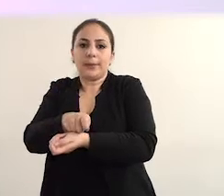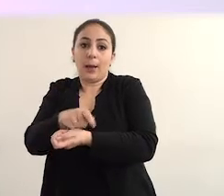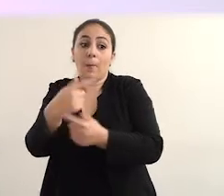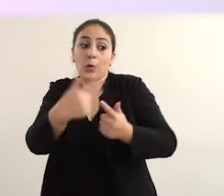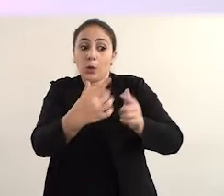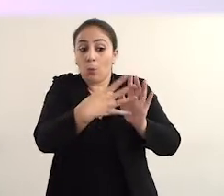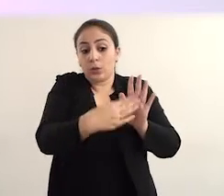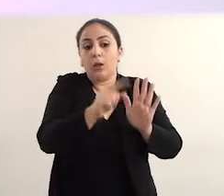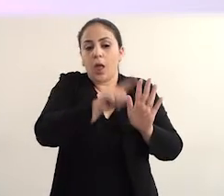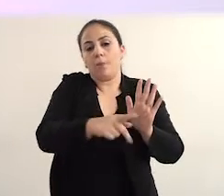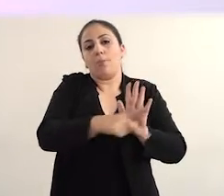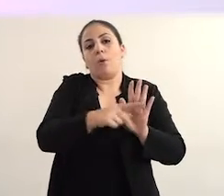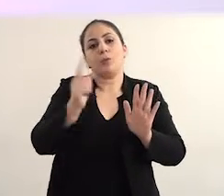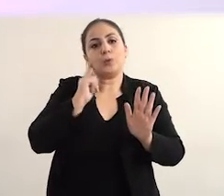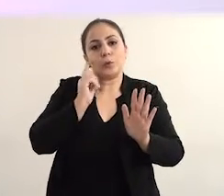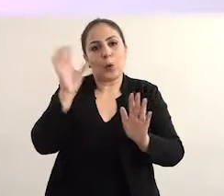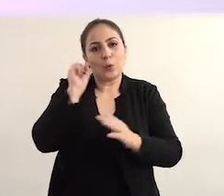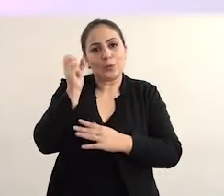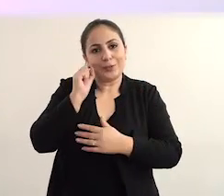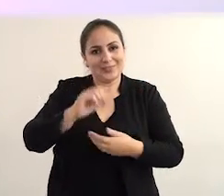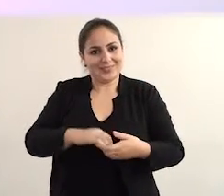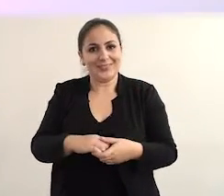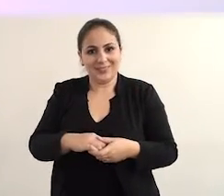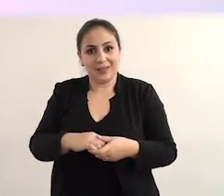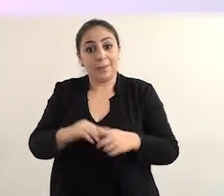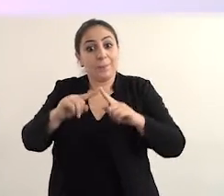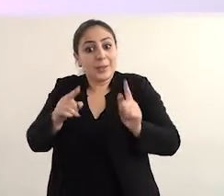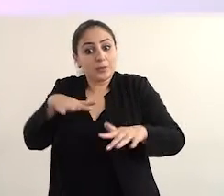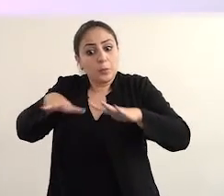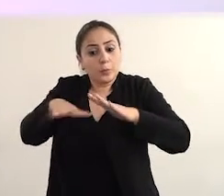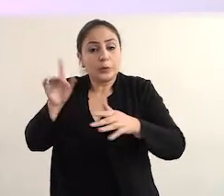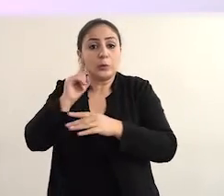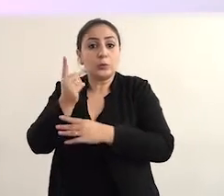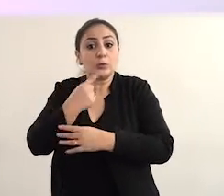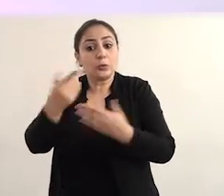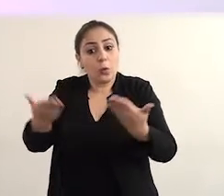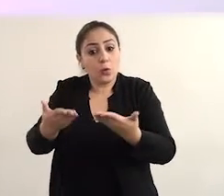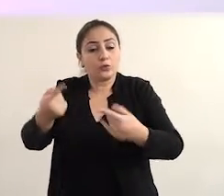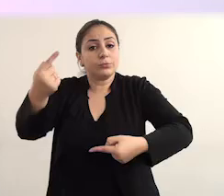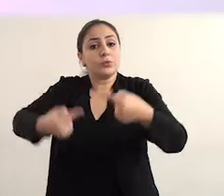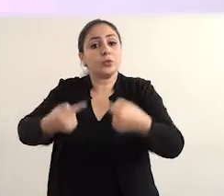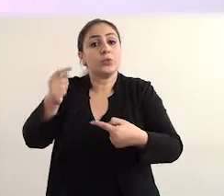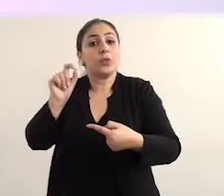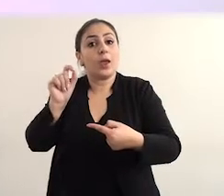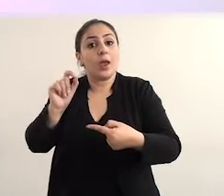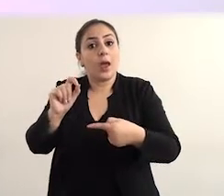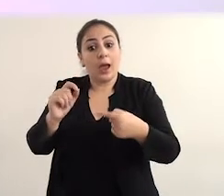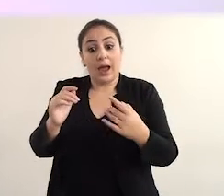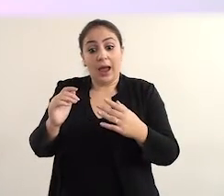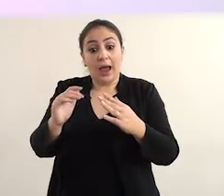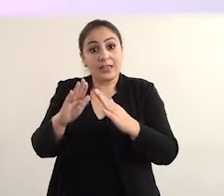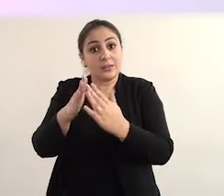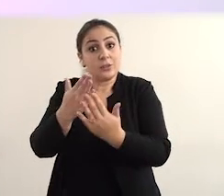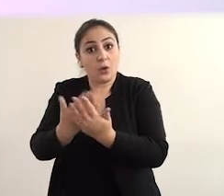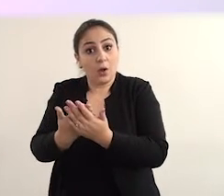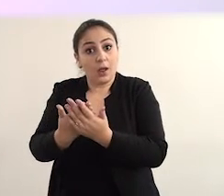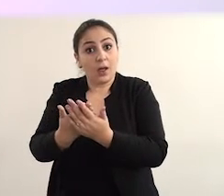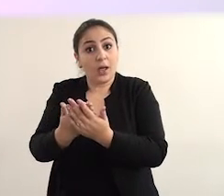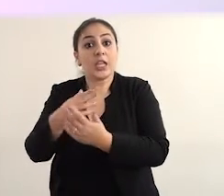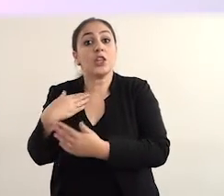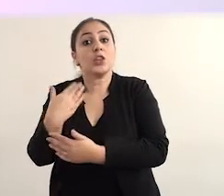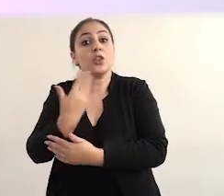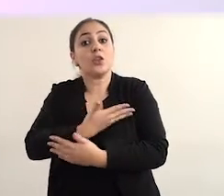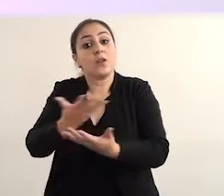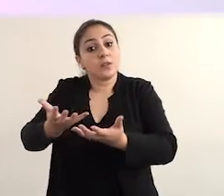ouvinte. Só que os movimentos surdos, hoje, eles estão discutindo a escola que nós queremos. É